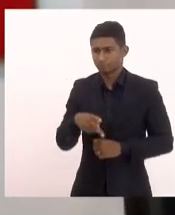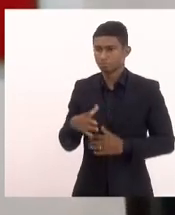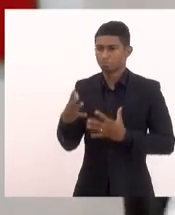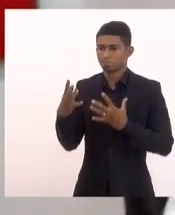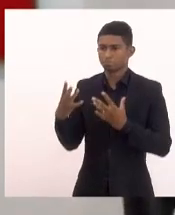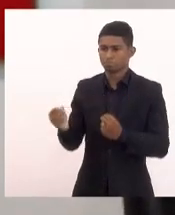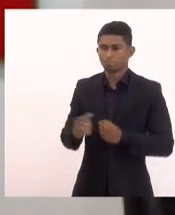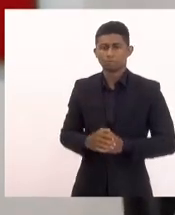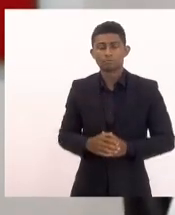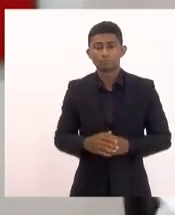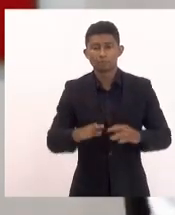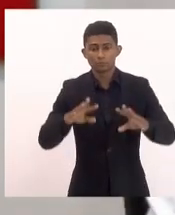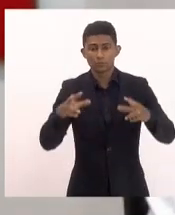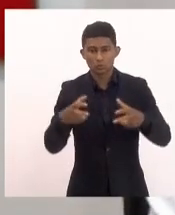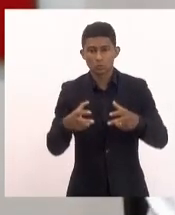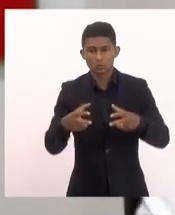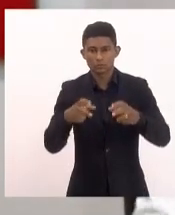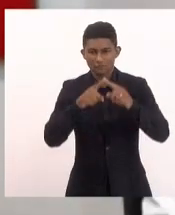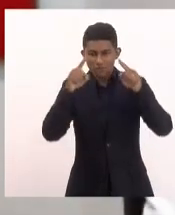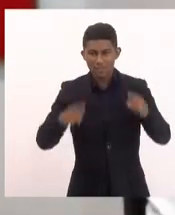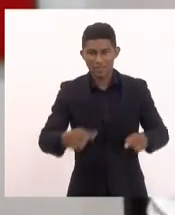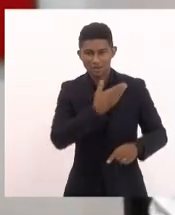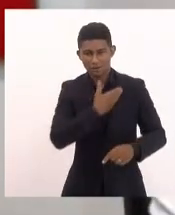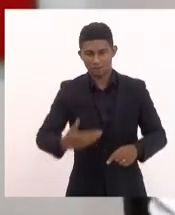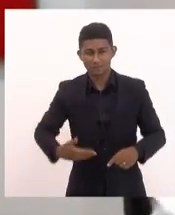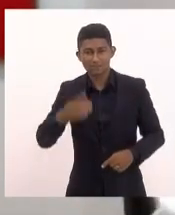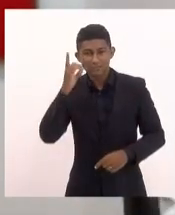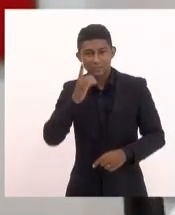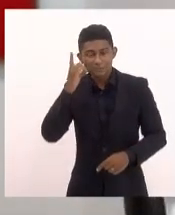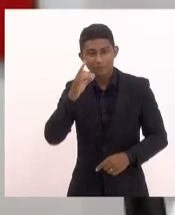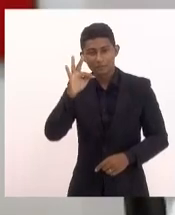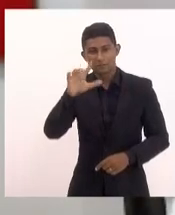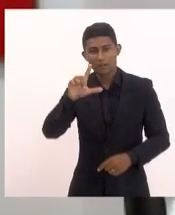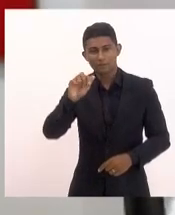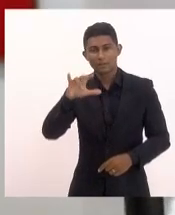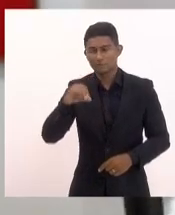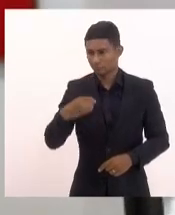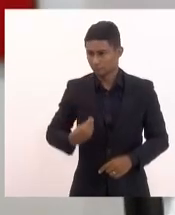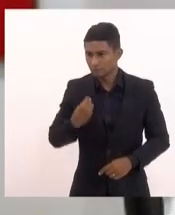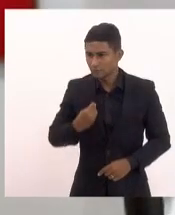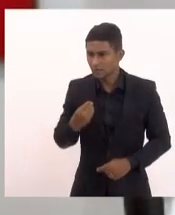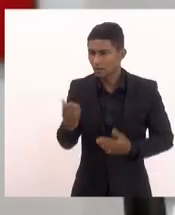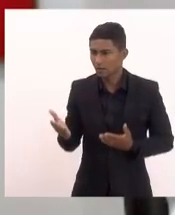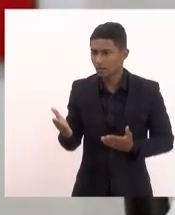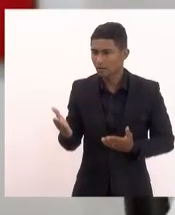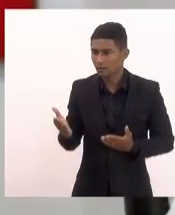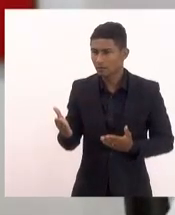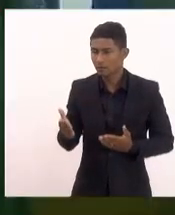Pela Comissão de Servidores Públicos, deputado Flávio Serafim.